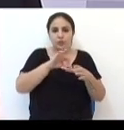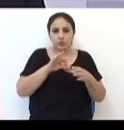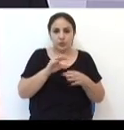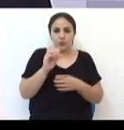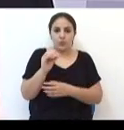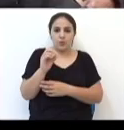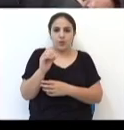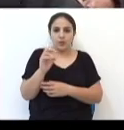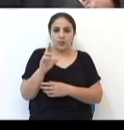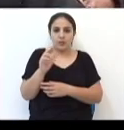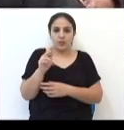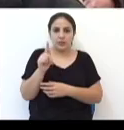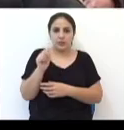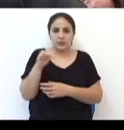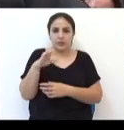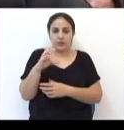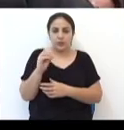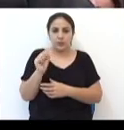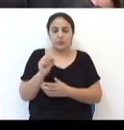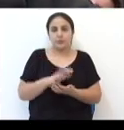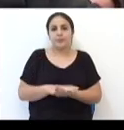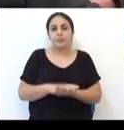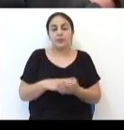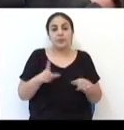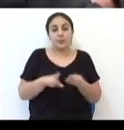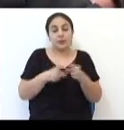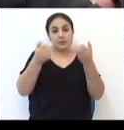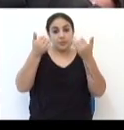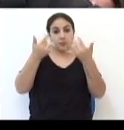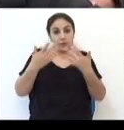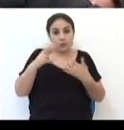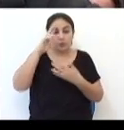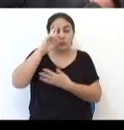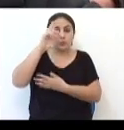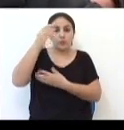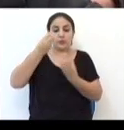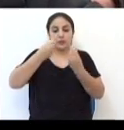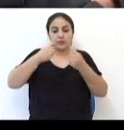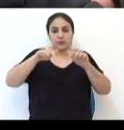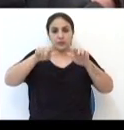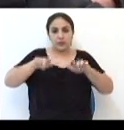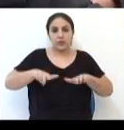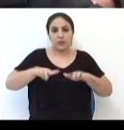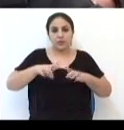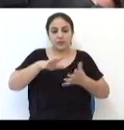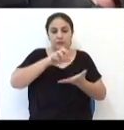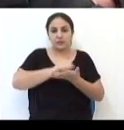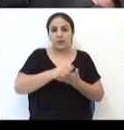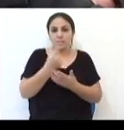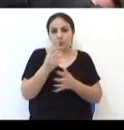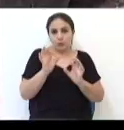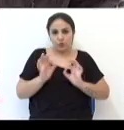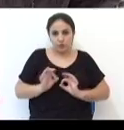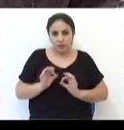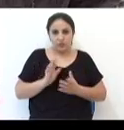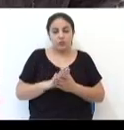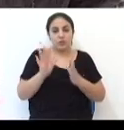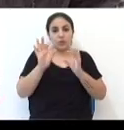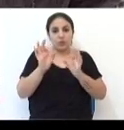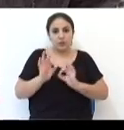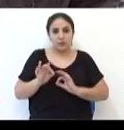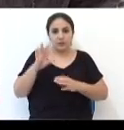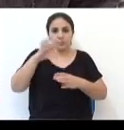de hortas orgânicas. O republicano explicou que os proprietários de terrenos serão cadastrados em um programa que